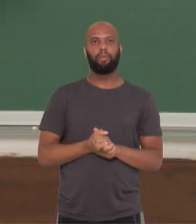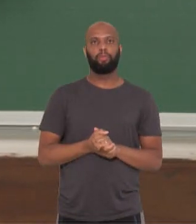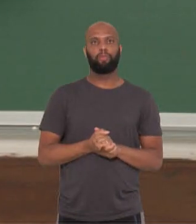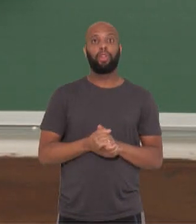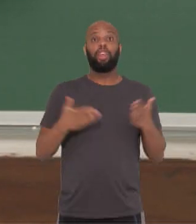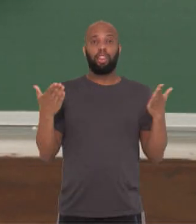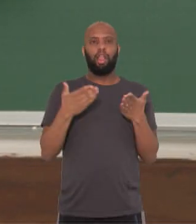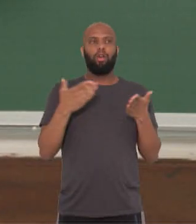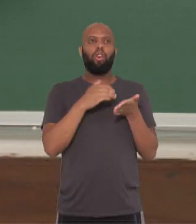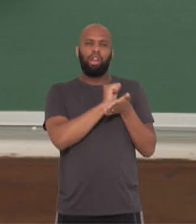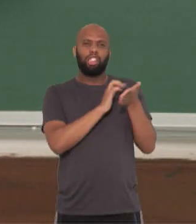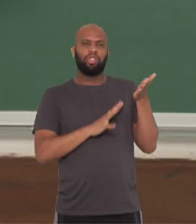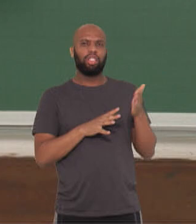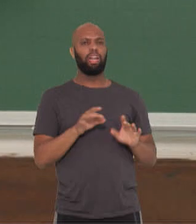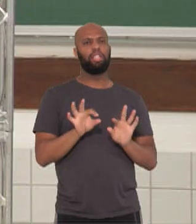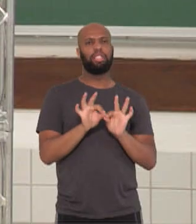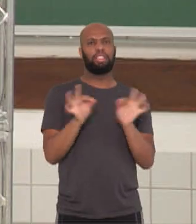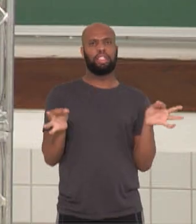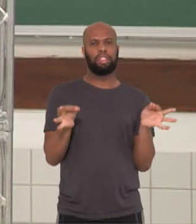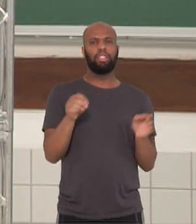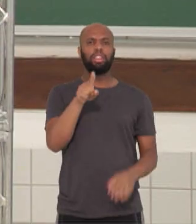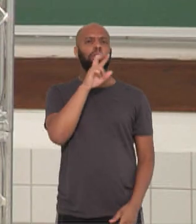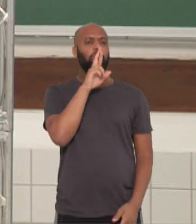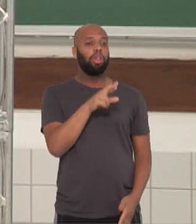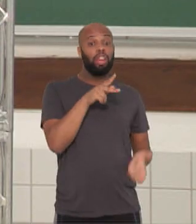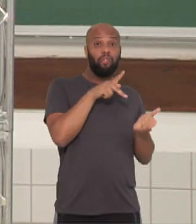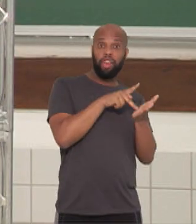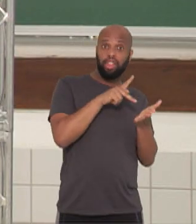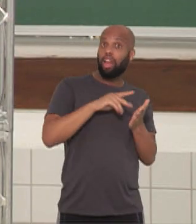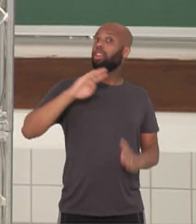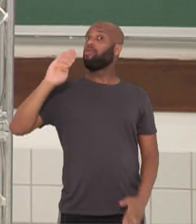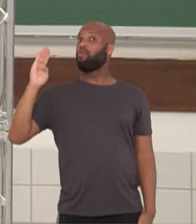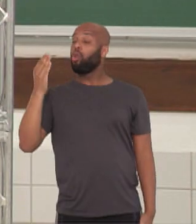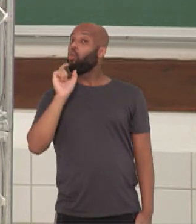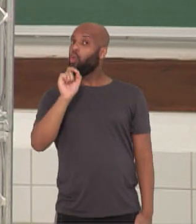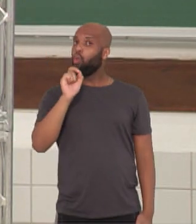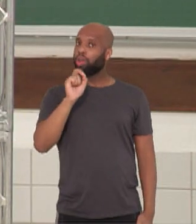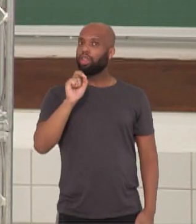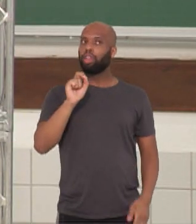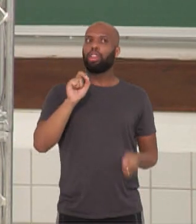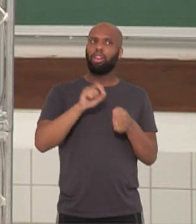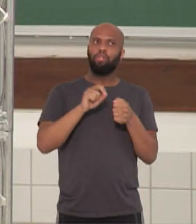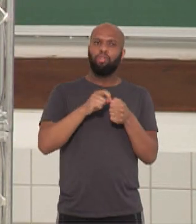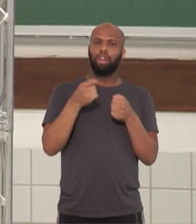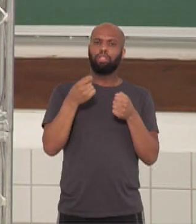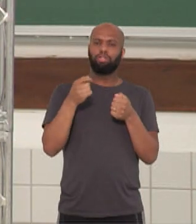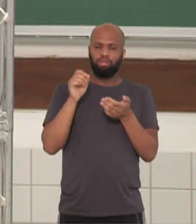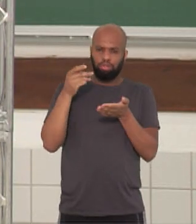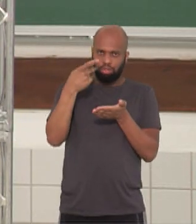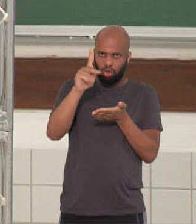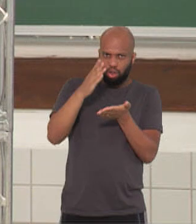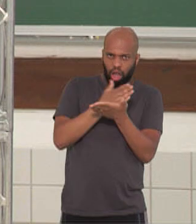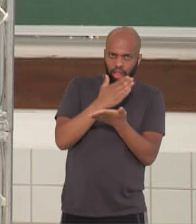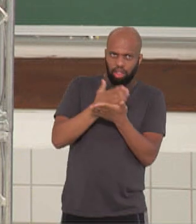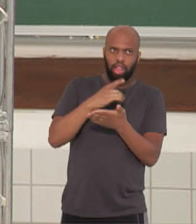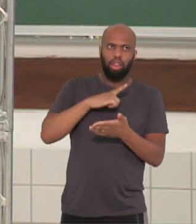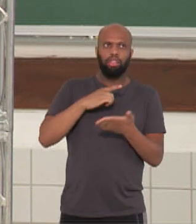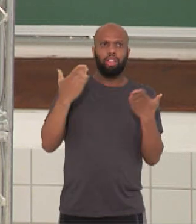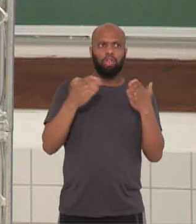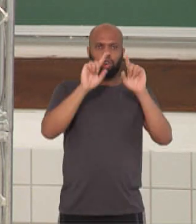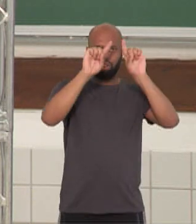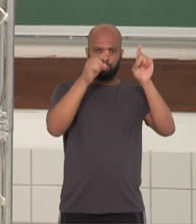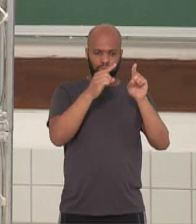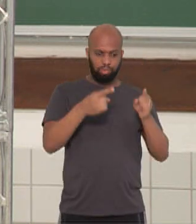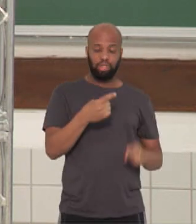Um exercício simplesinho para você, de verdadeiro ou falso, para a gente fazer junto. Coloca aí no caderno, vamos ter 3